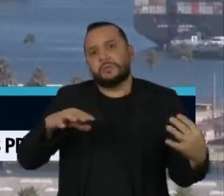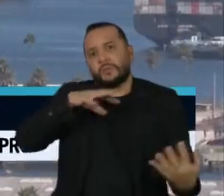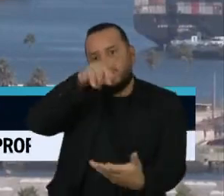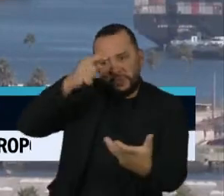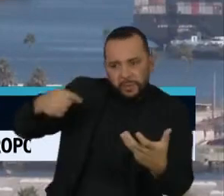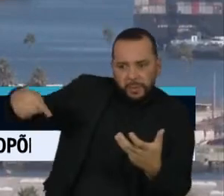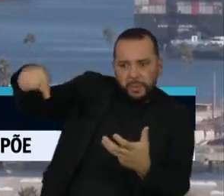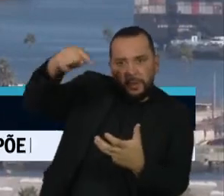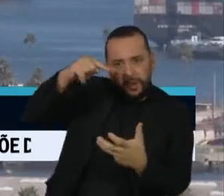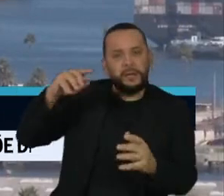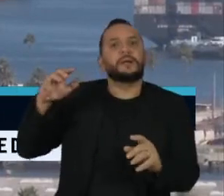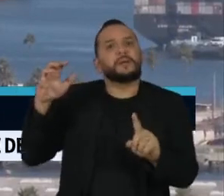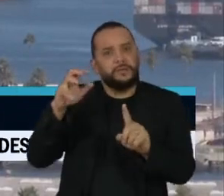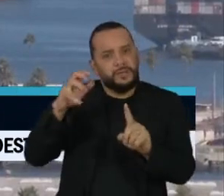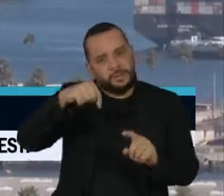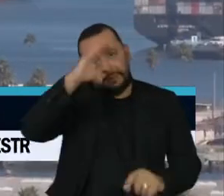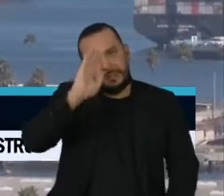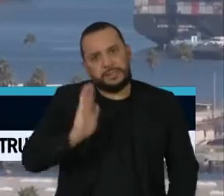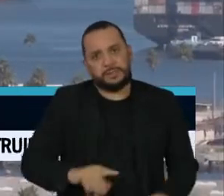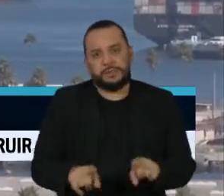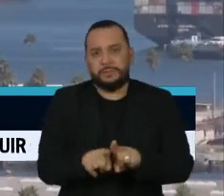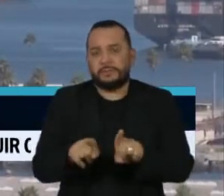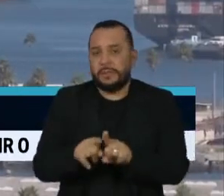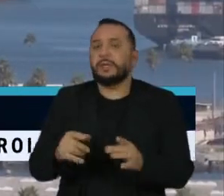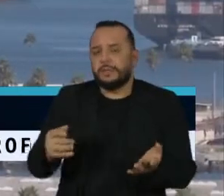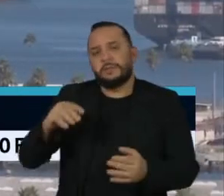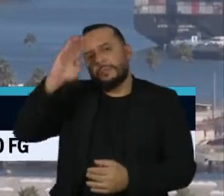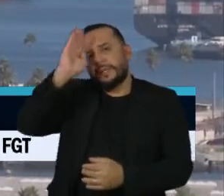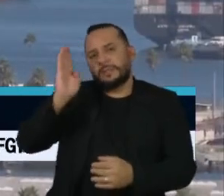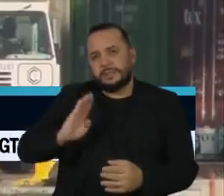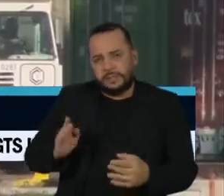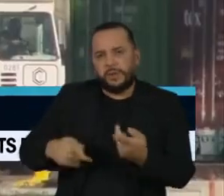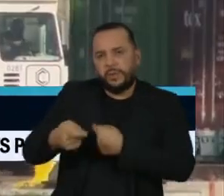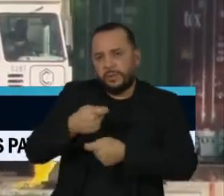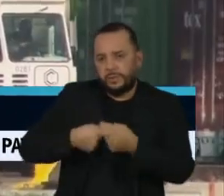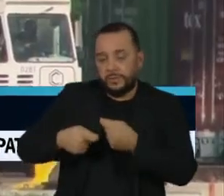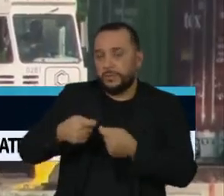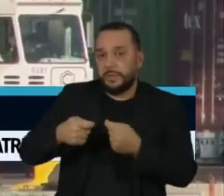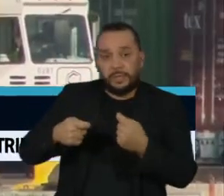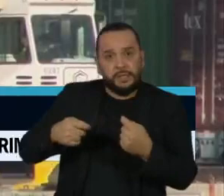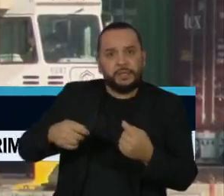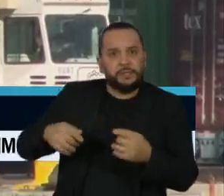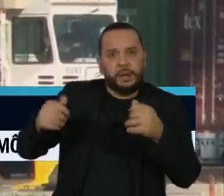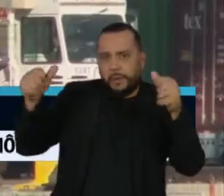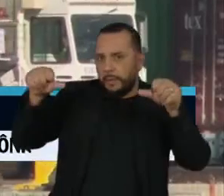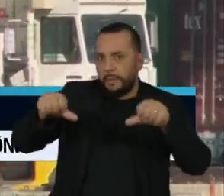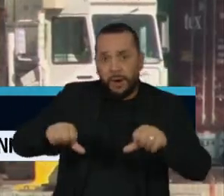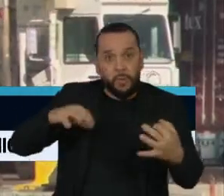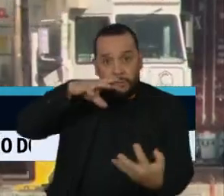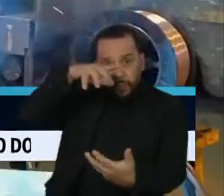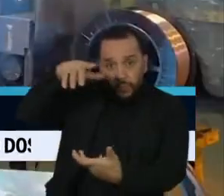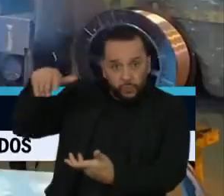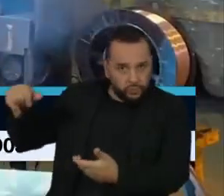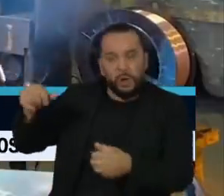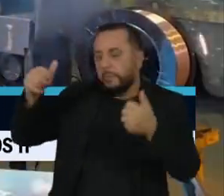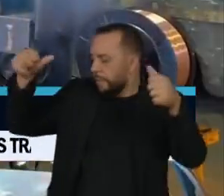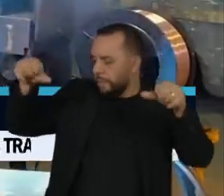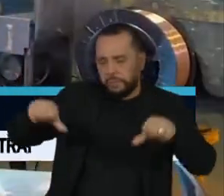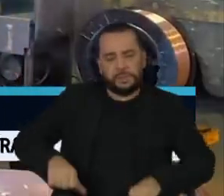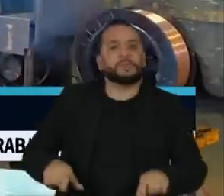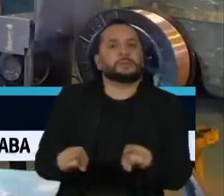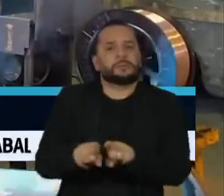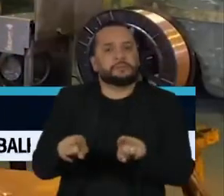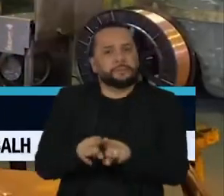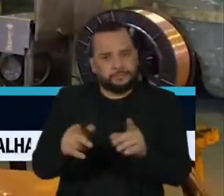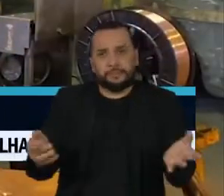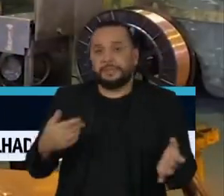global e a economia do mundo está Praticamente em frangalhos Ou pelo menos caminha nessa direção de um